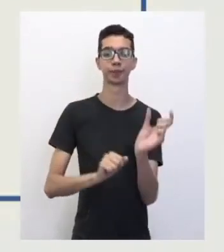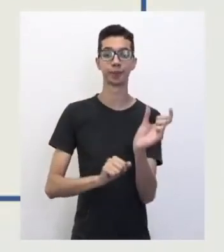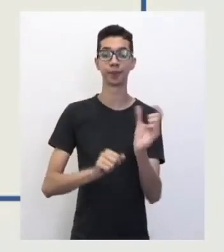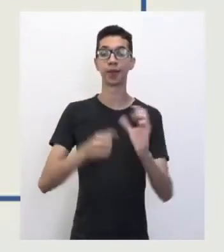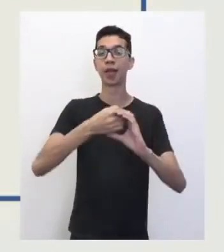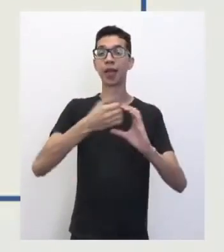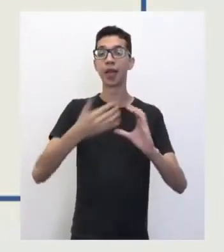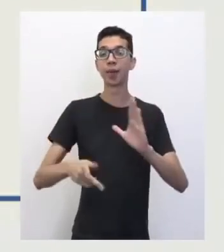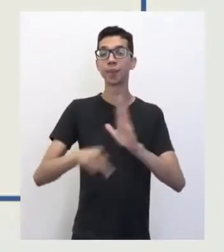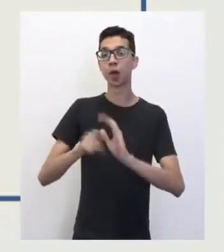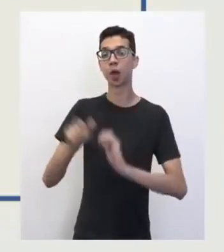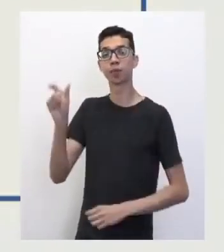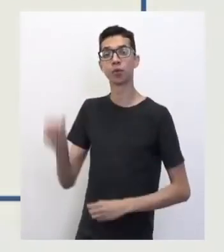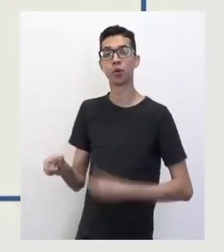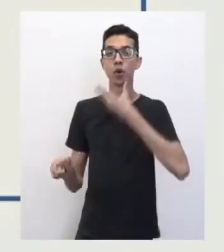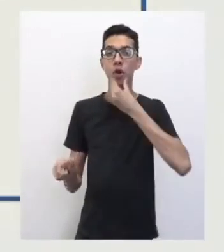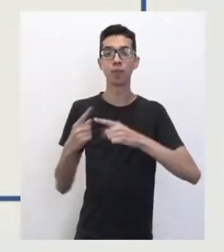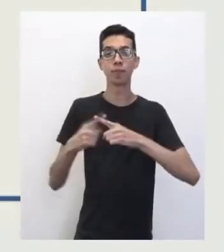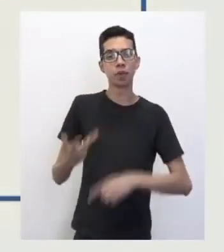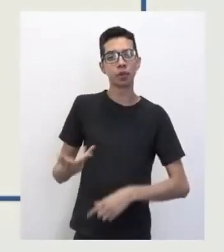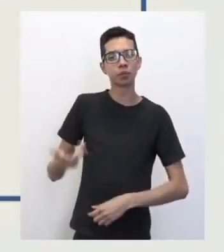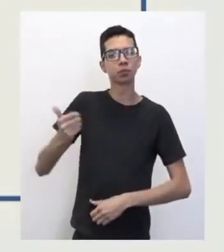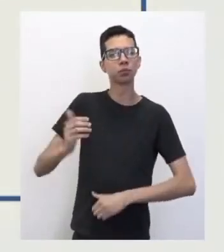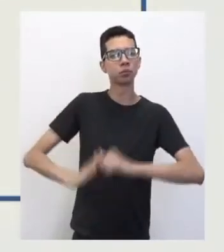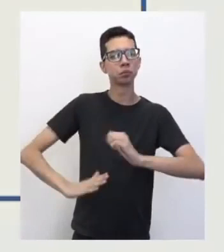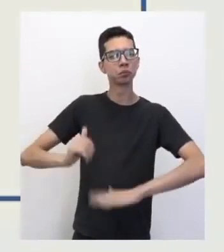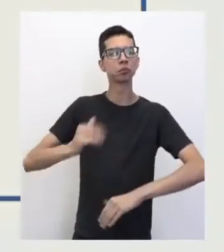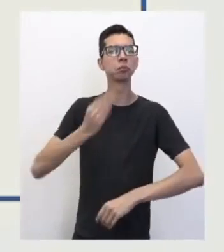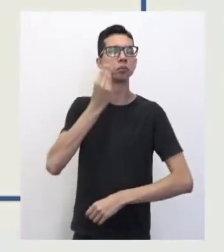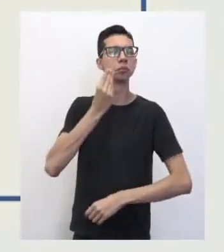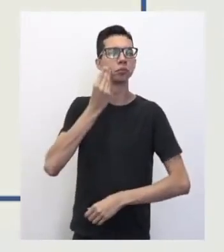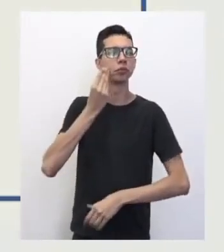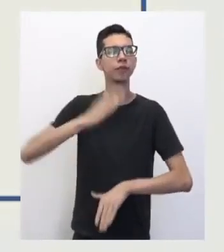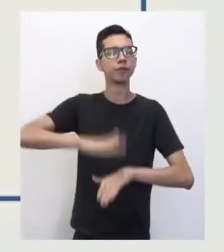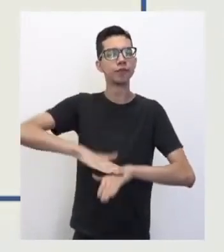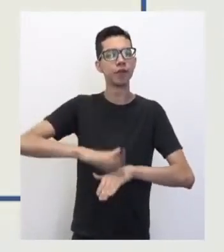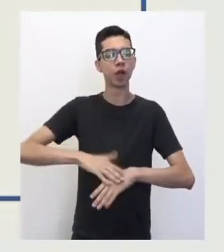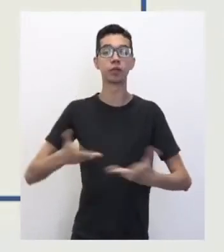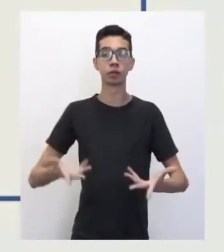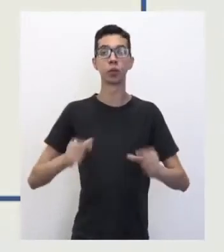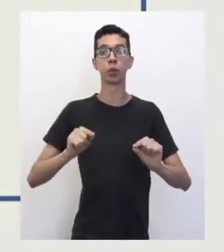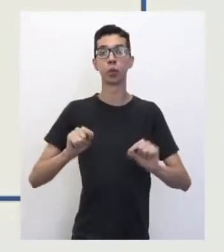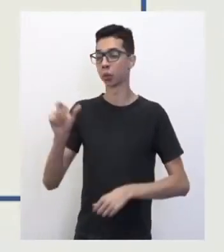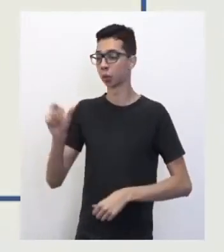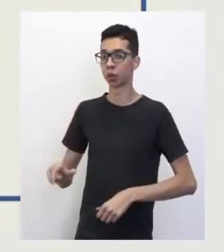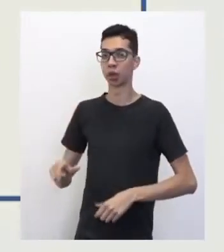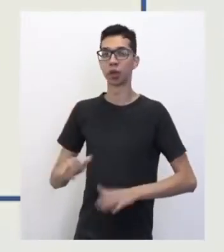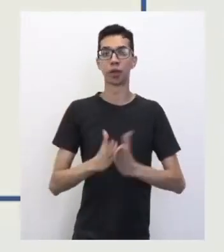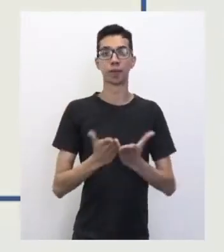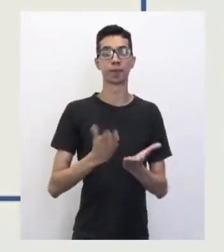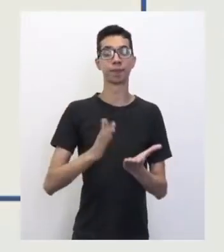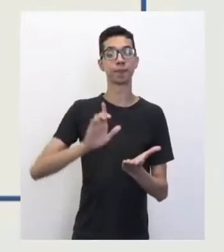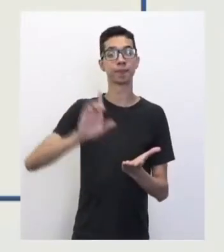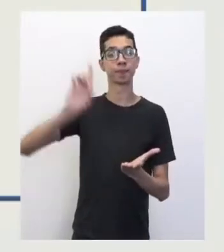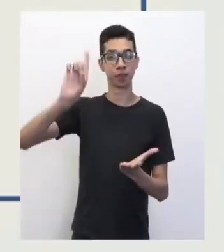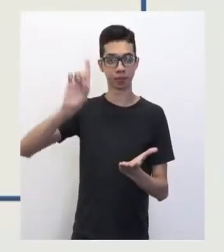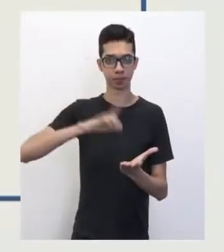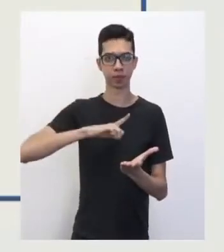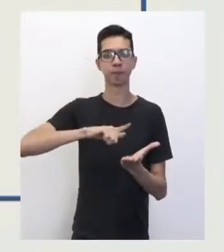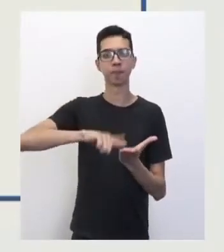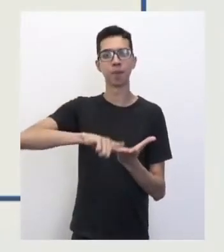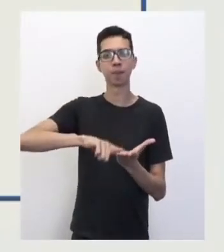característica dele, de habilidoso artesão. Foi a Bíblia, impressa e distribuída de forma